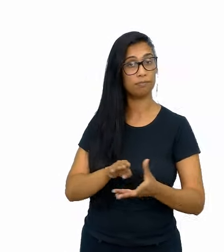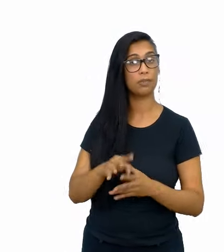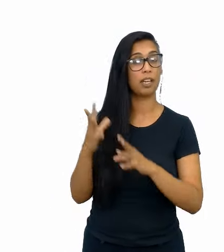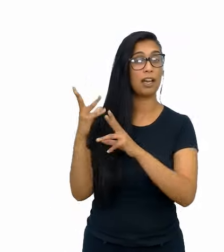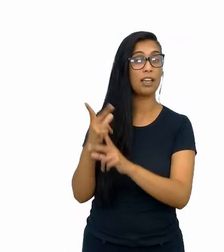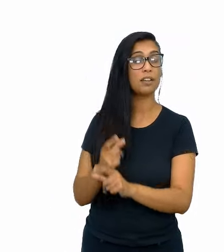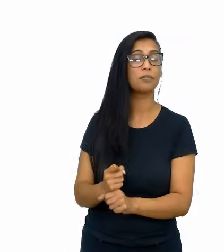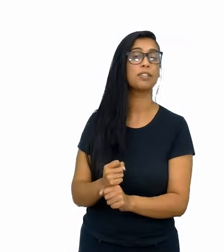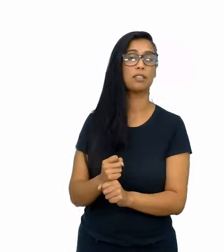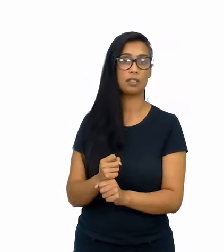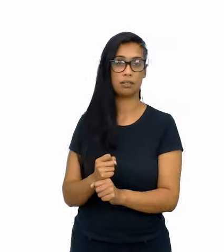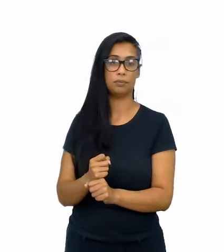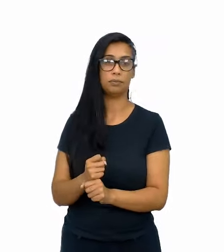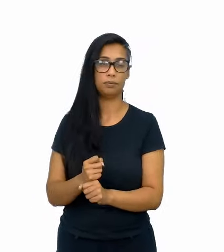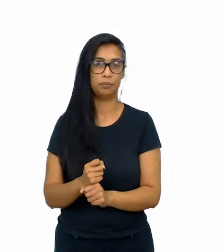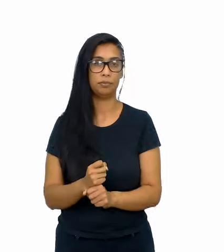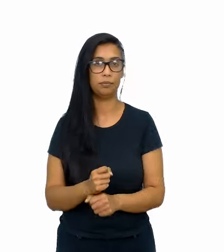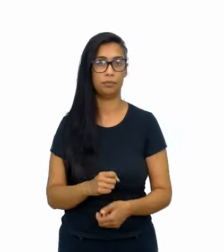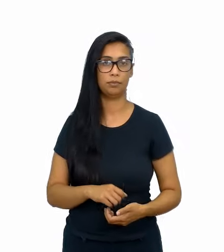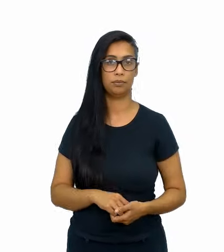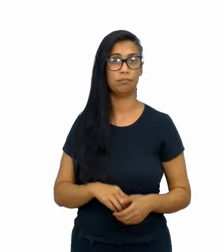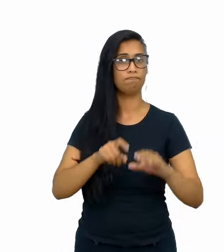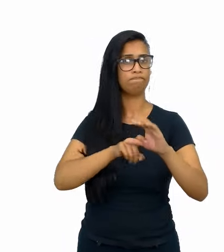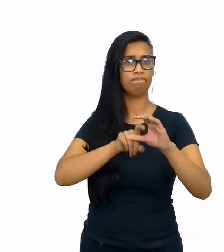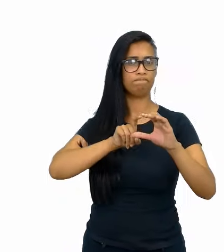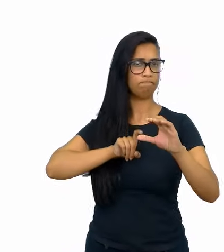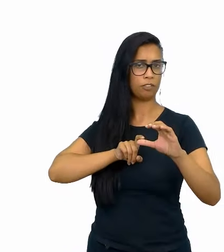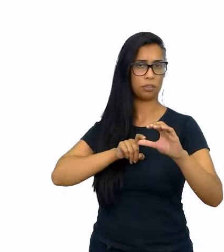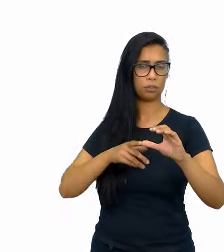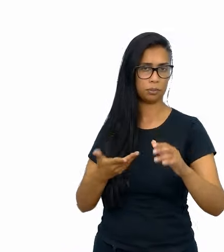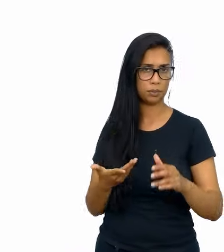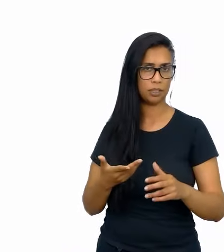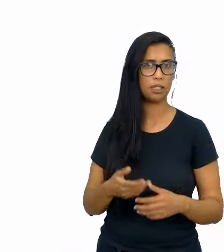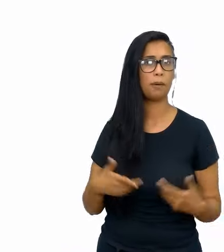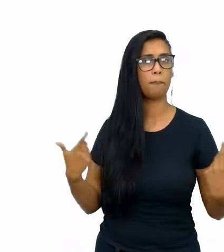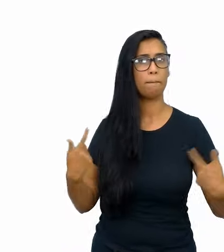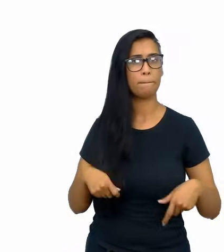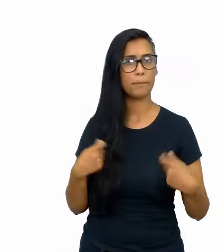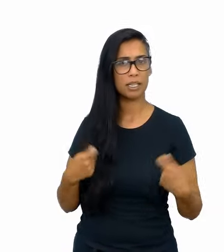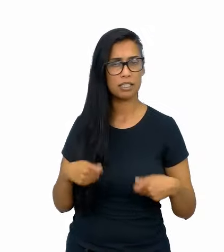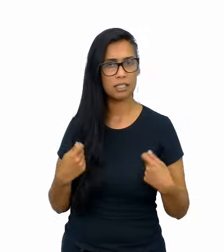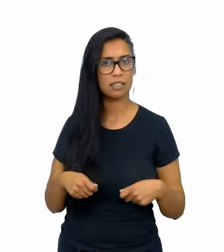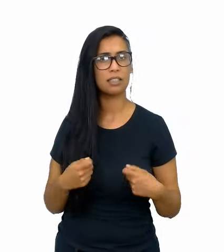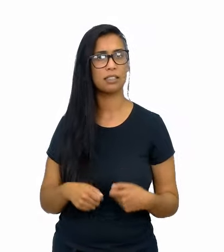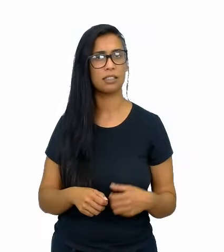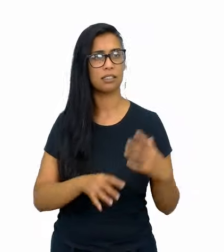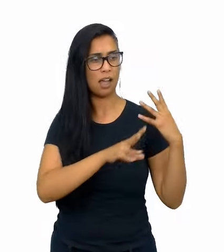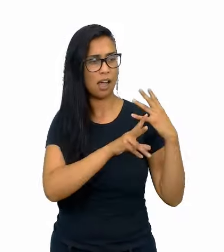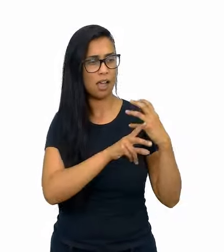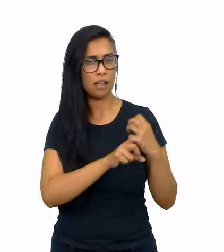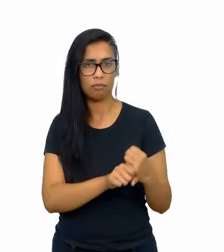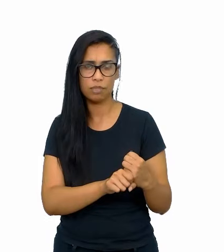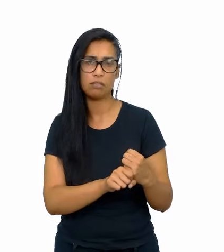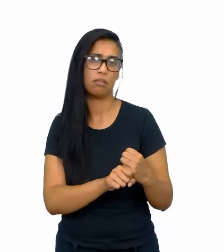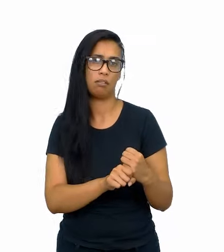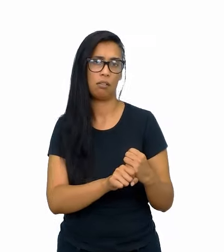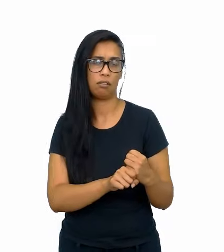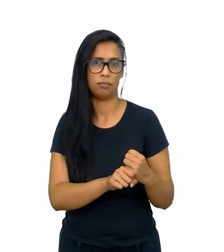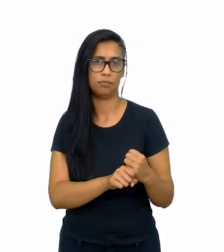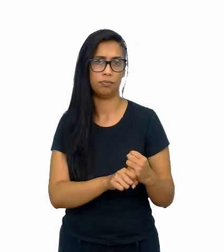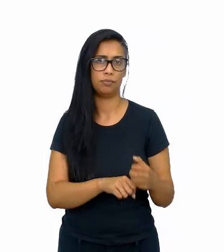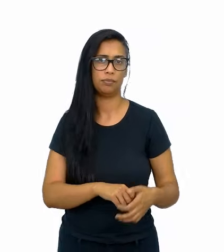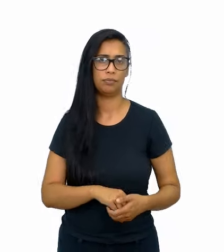que acontecerá autonomamente nessa aula. Então, é preciso um trabalho anterior, né? Um outro ponto é